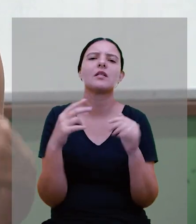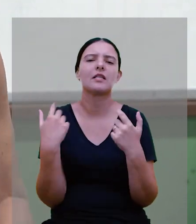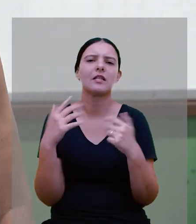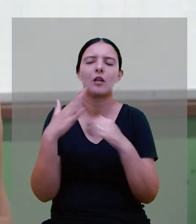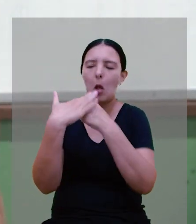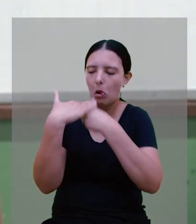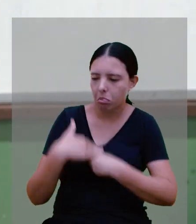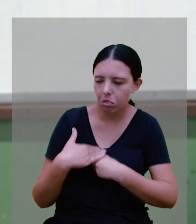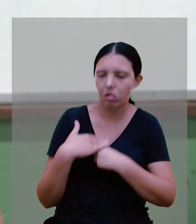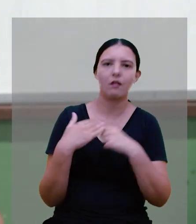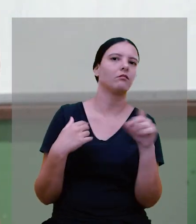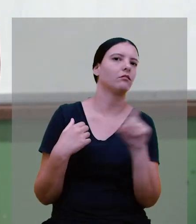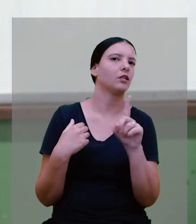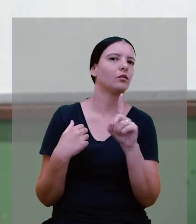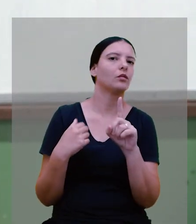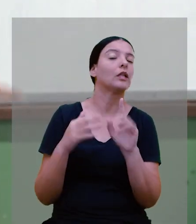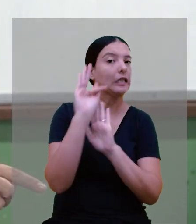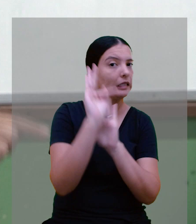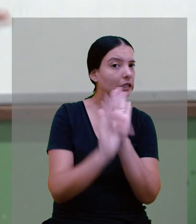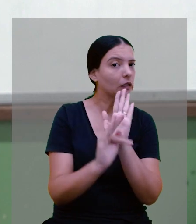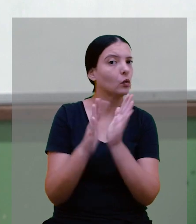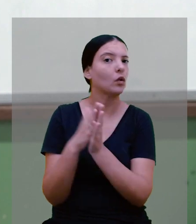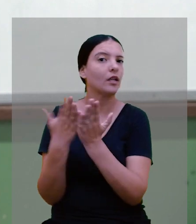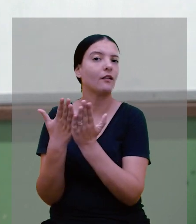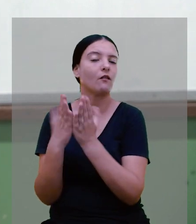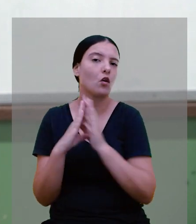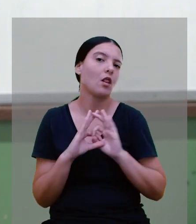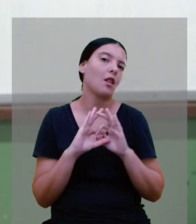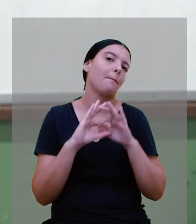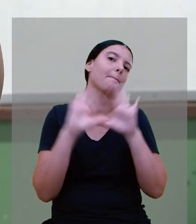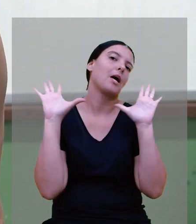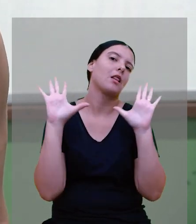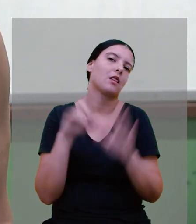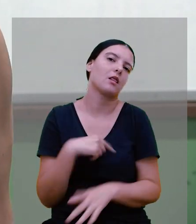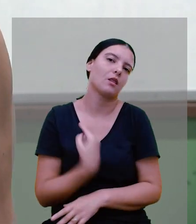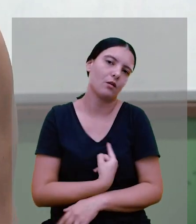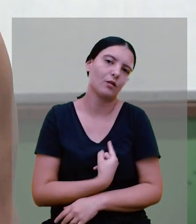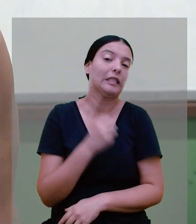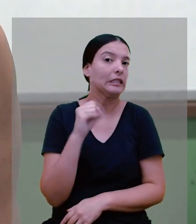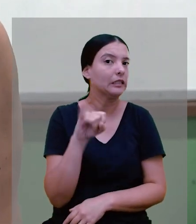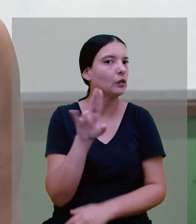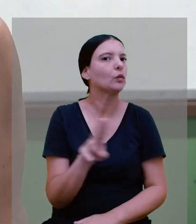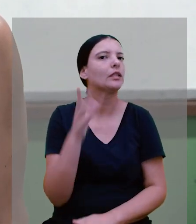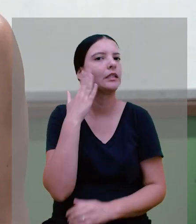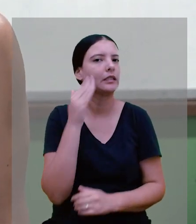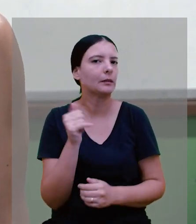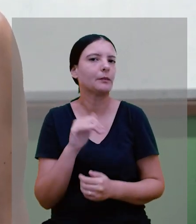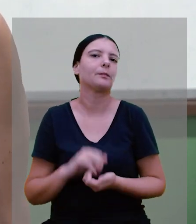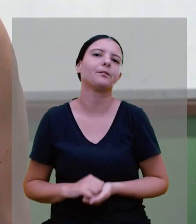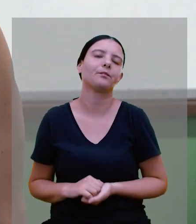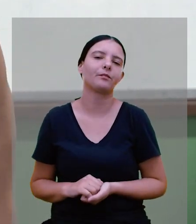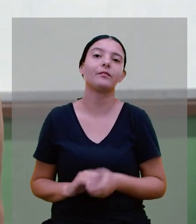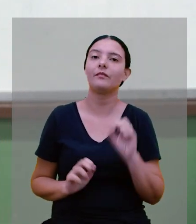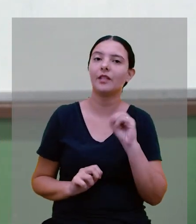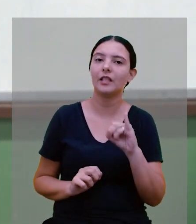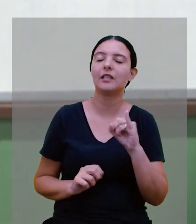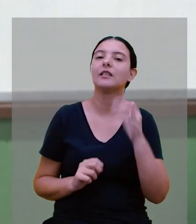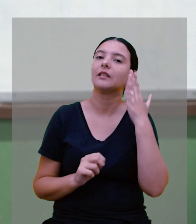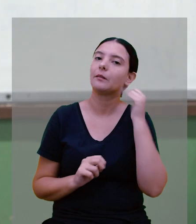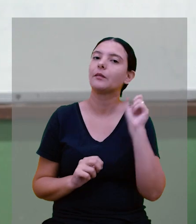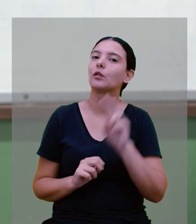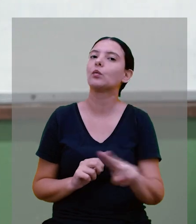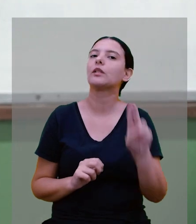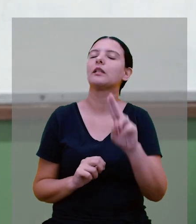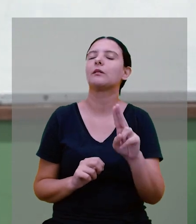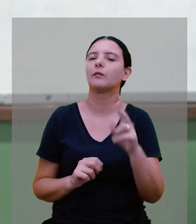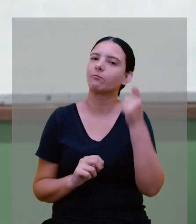a gente. Não, texto e livro é o que liberta a gente, se a gente souber usar. Se a gente souber usar para ter uma visão